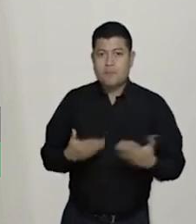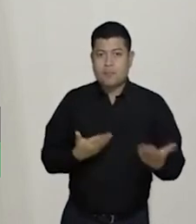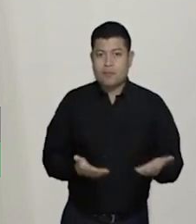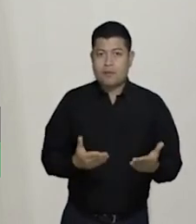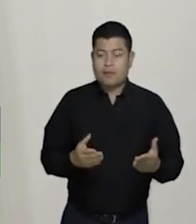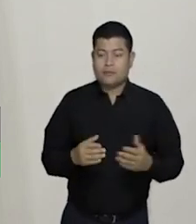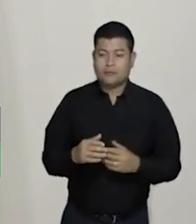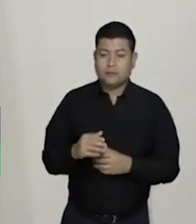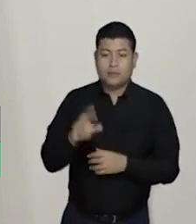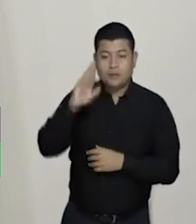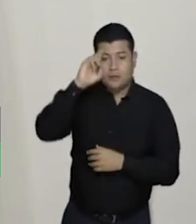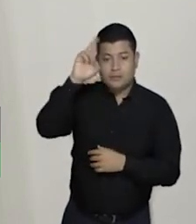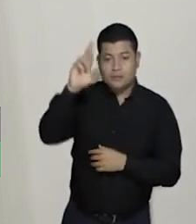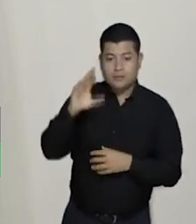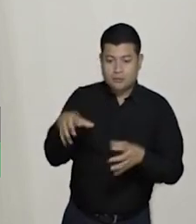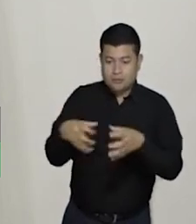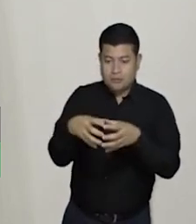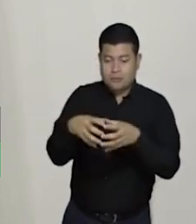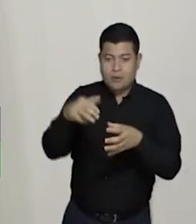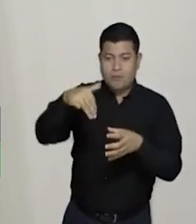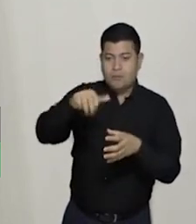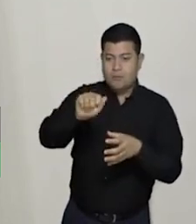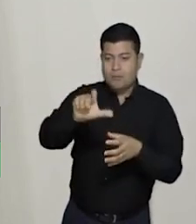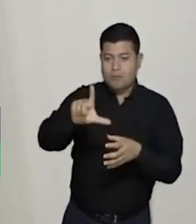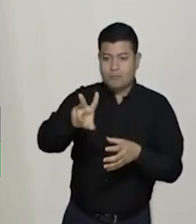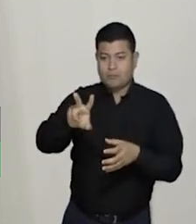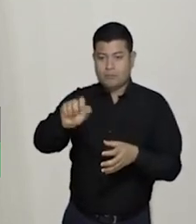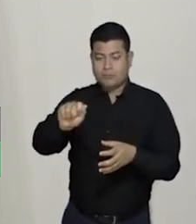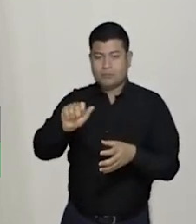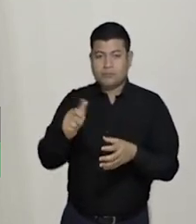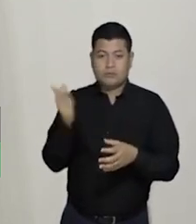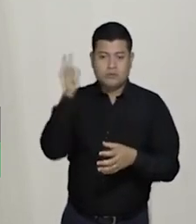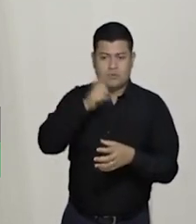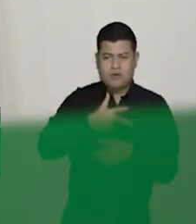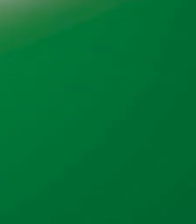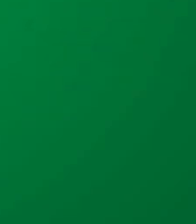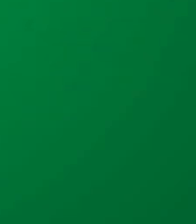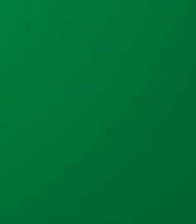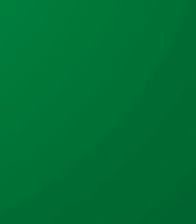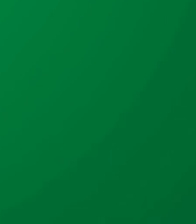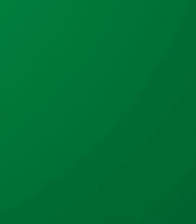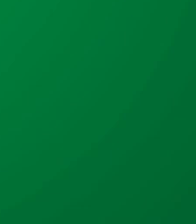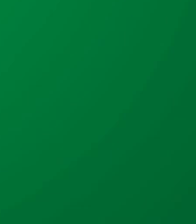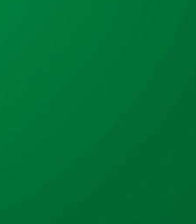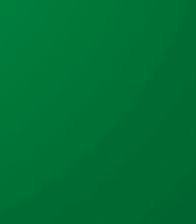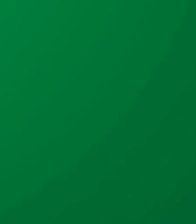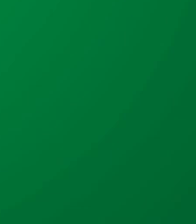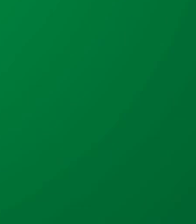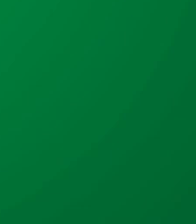Malwee o time que mais colecionou o títulos no mundo